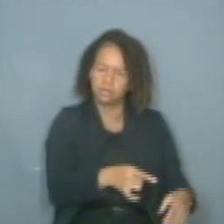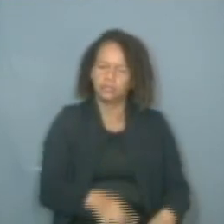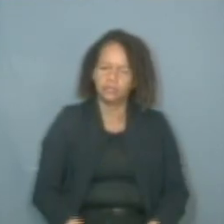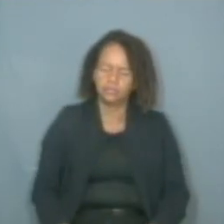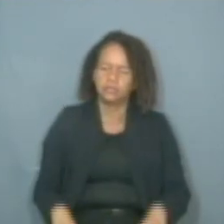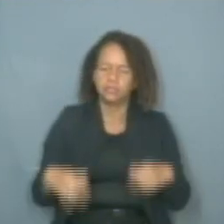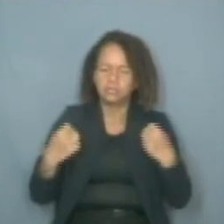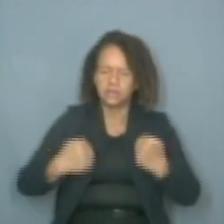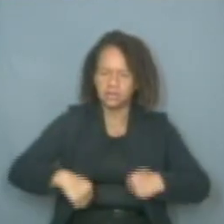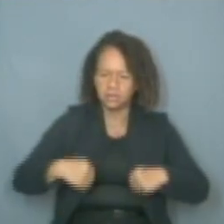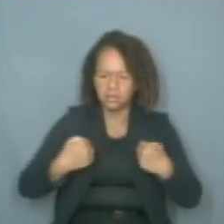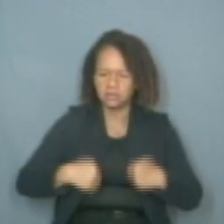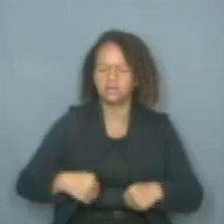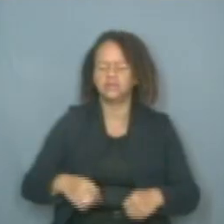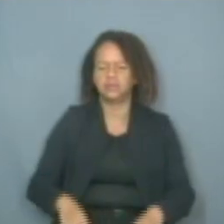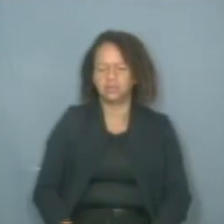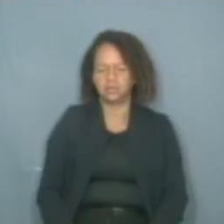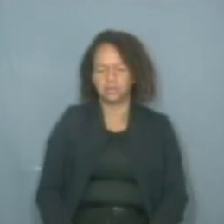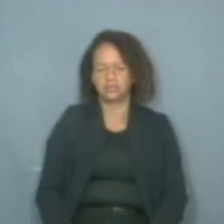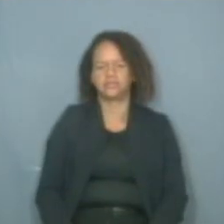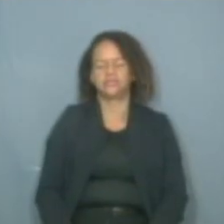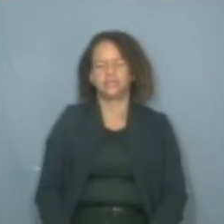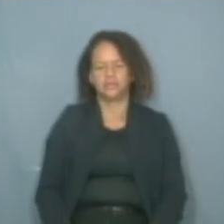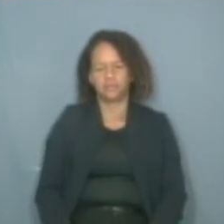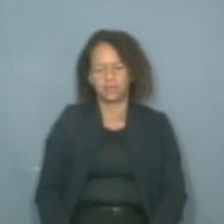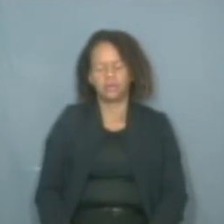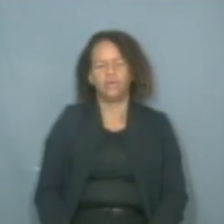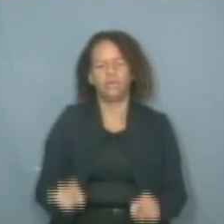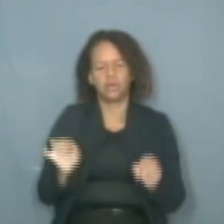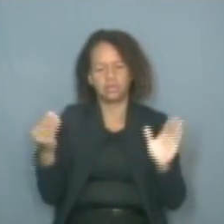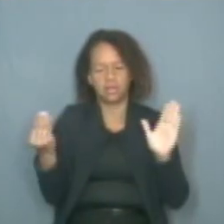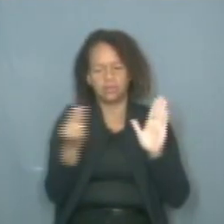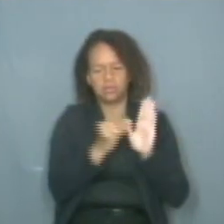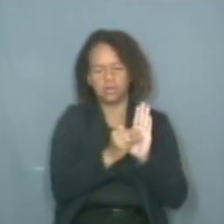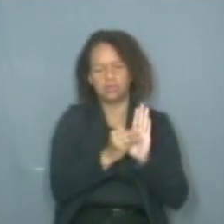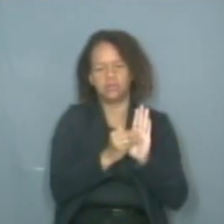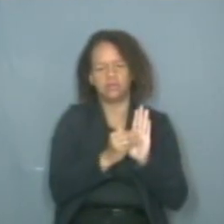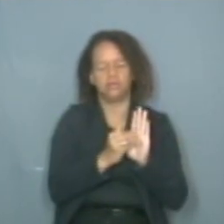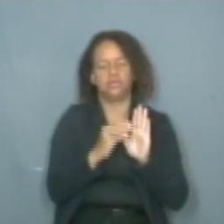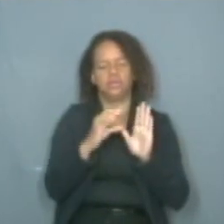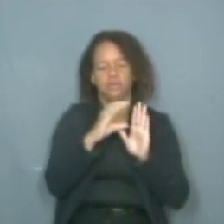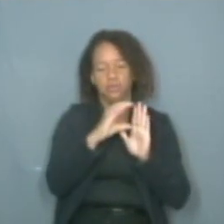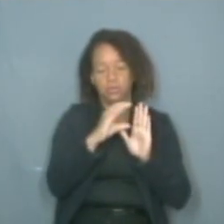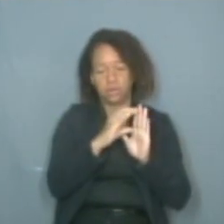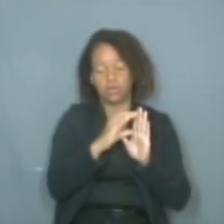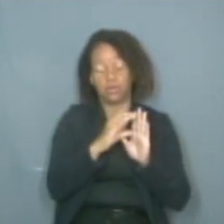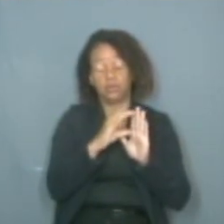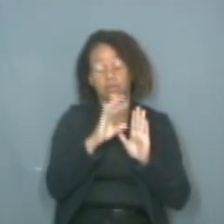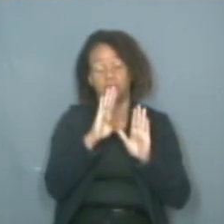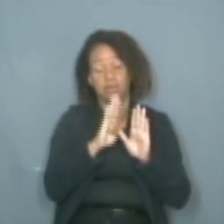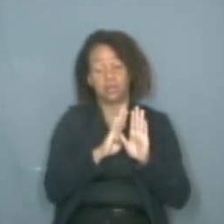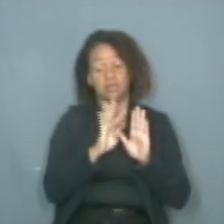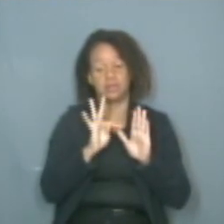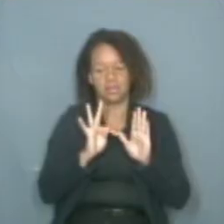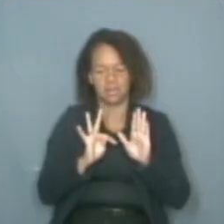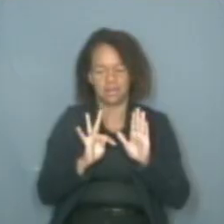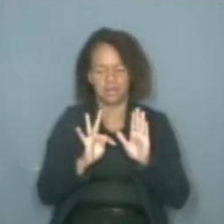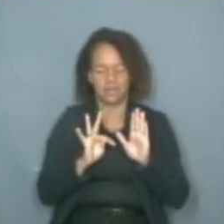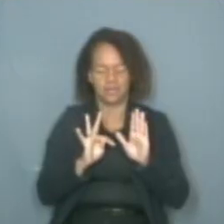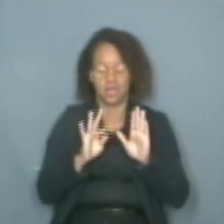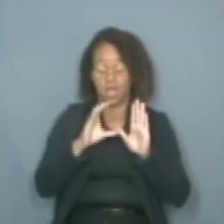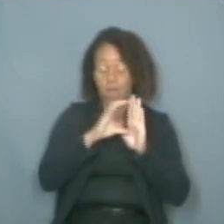ele precisa fazer valer o que está estabelecido no Código de Trânsito Brasileiro. Lembrando